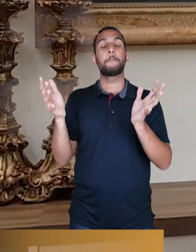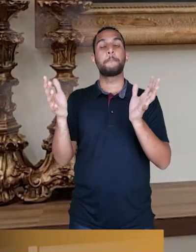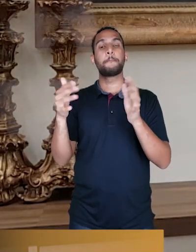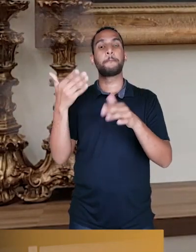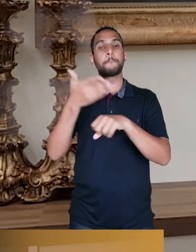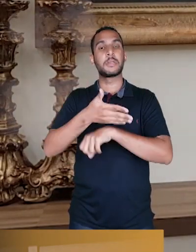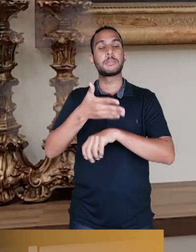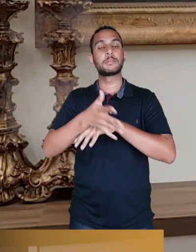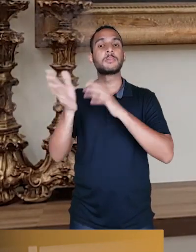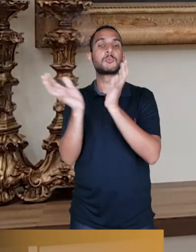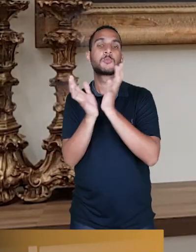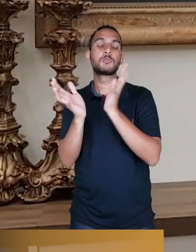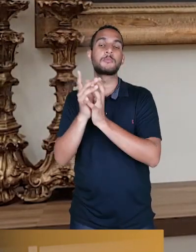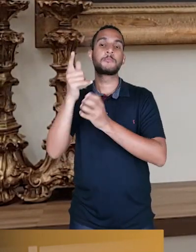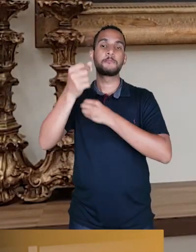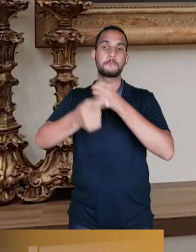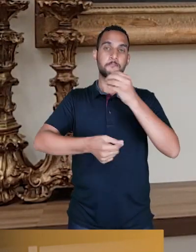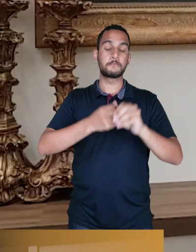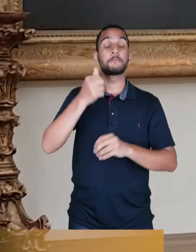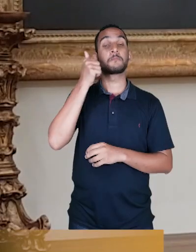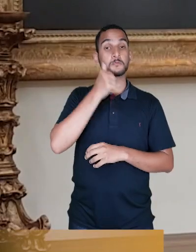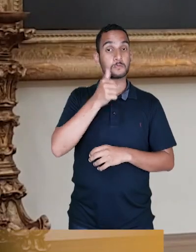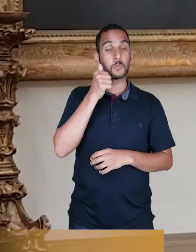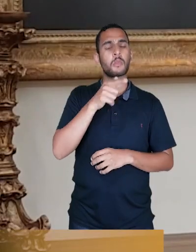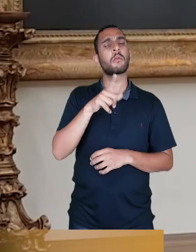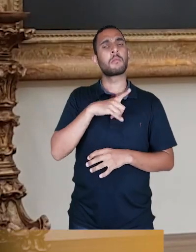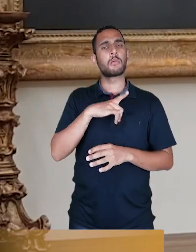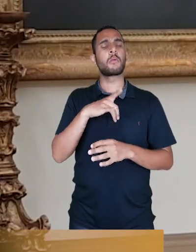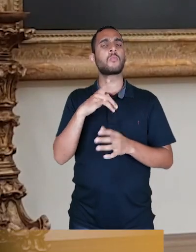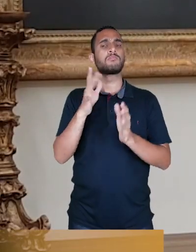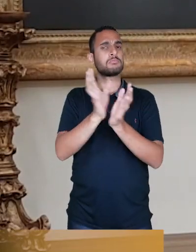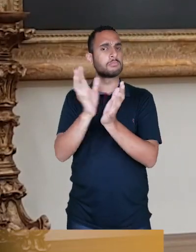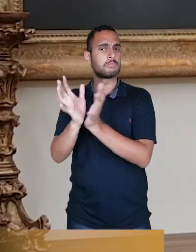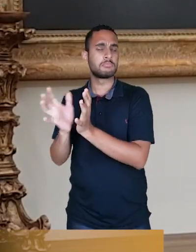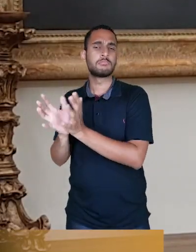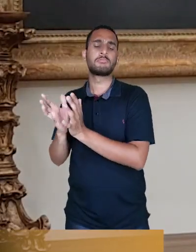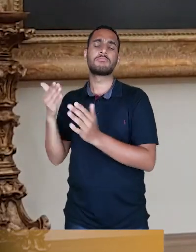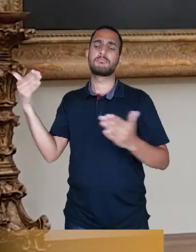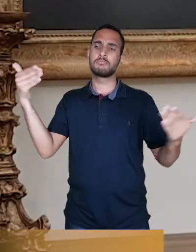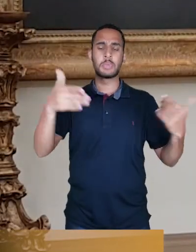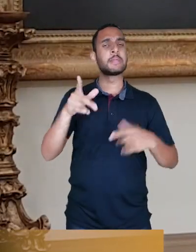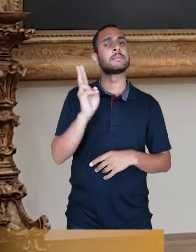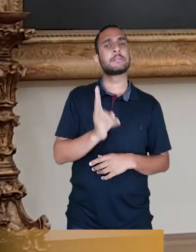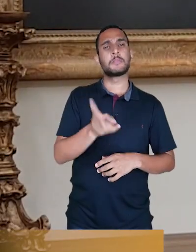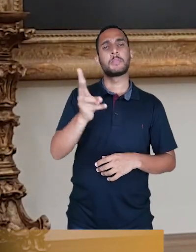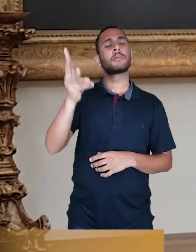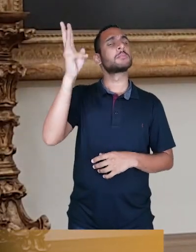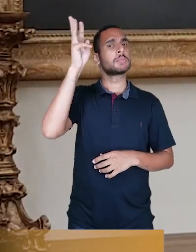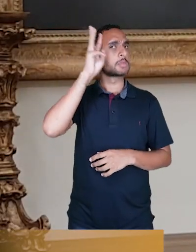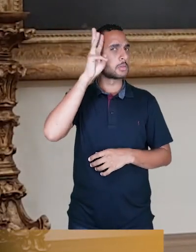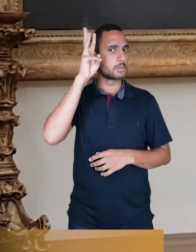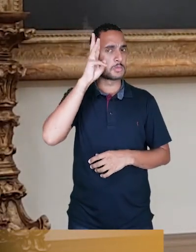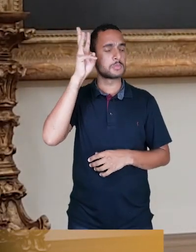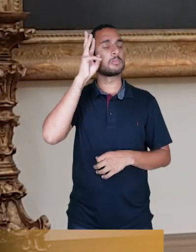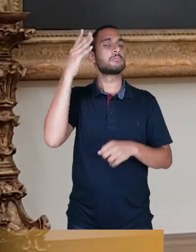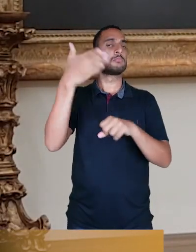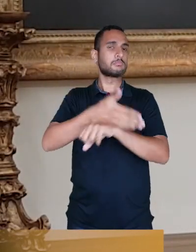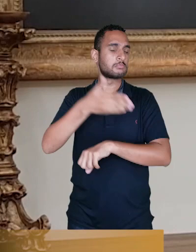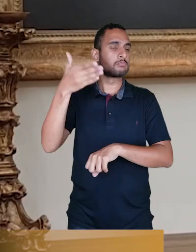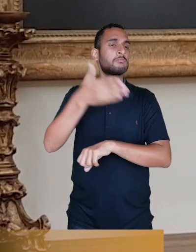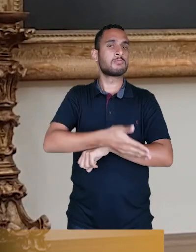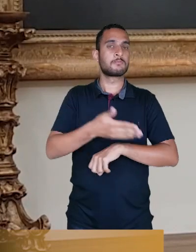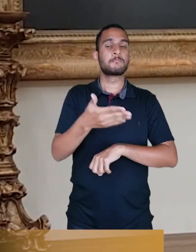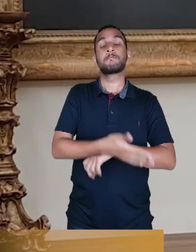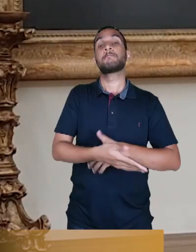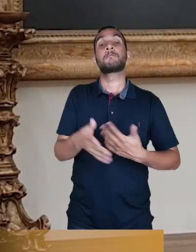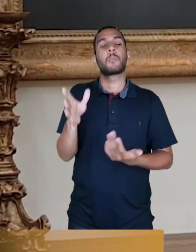do movimento do terço das mulheres e nós temos um grupo bem representativo que ele está aqui toda terça feira